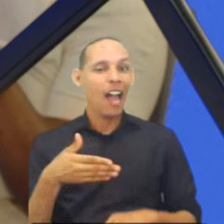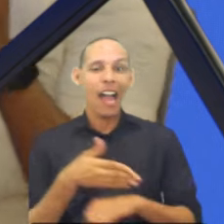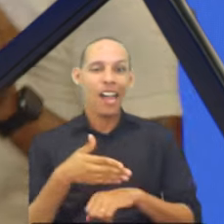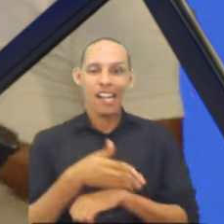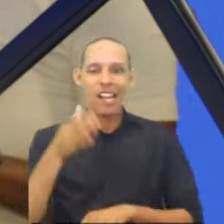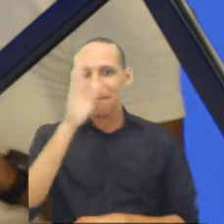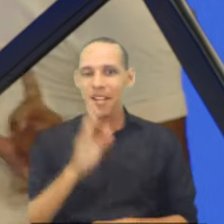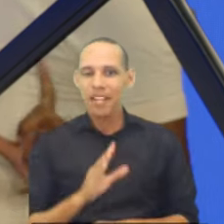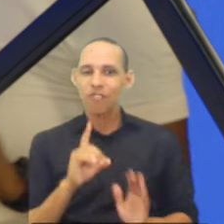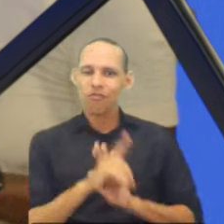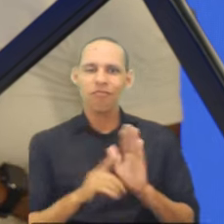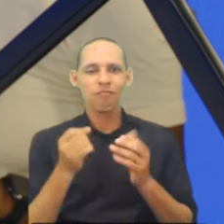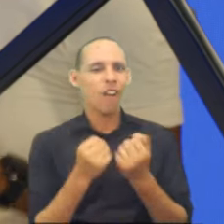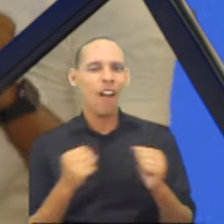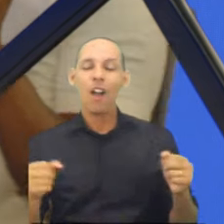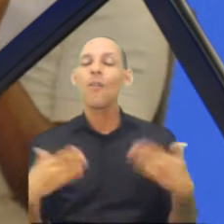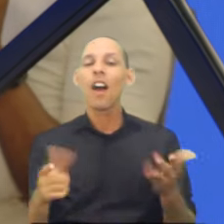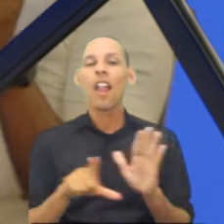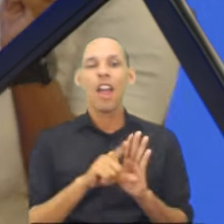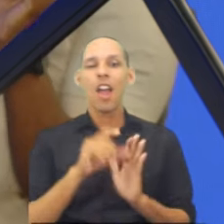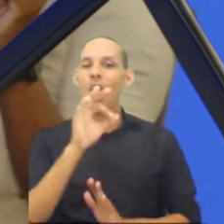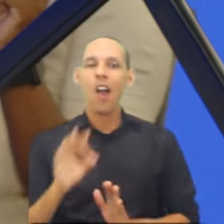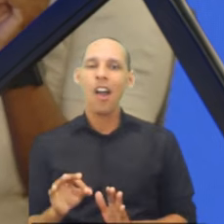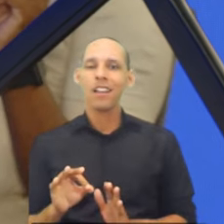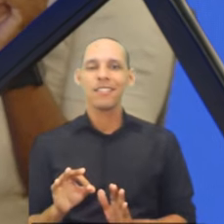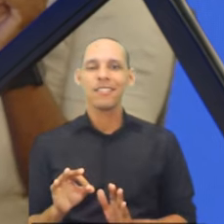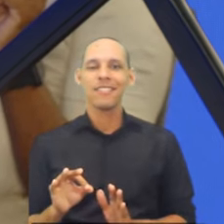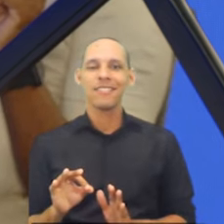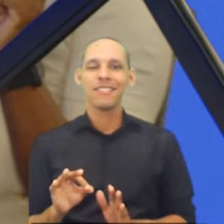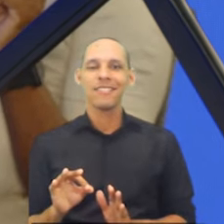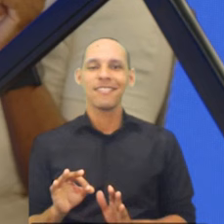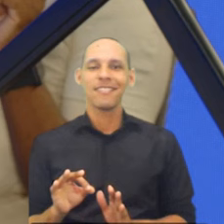acesso num Brasil de dimensão continu Então a partir da lei de cotas que tem